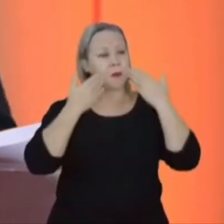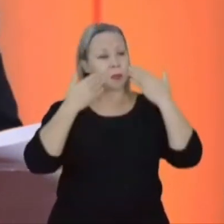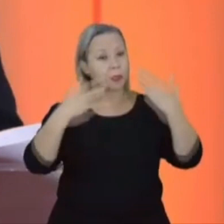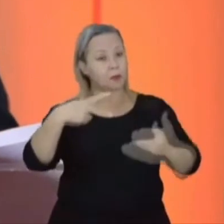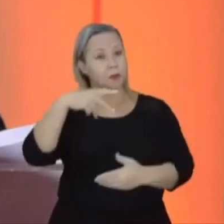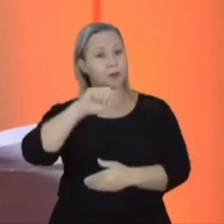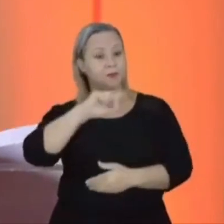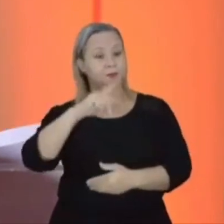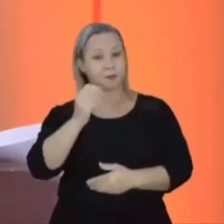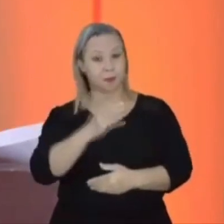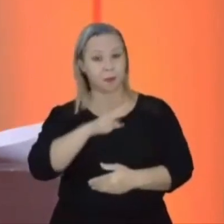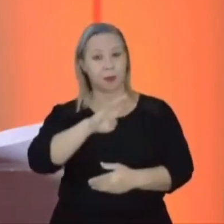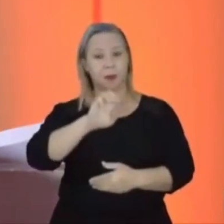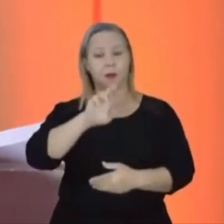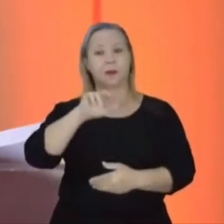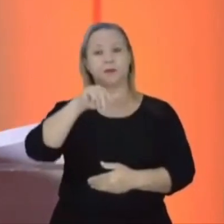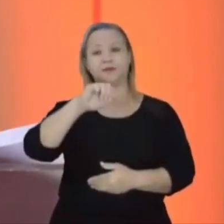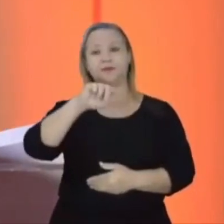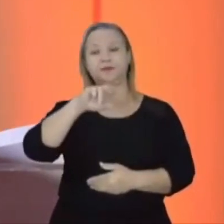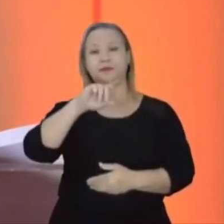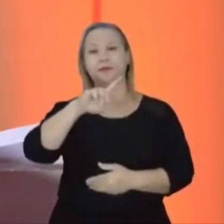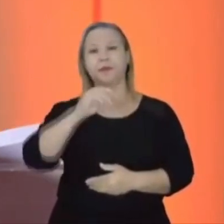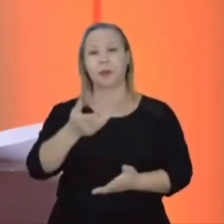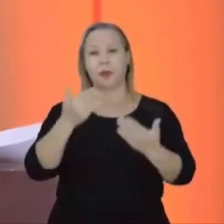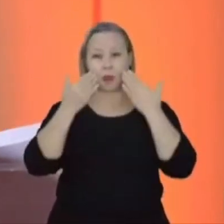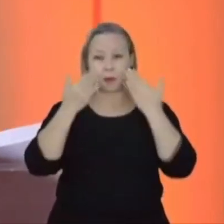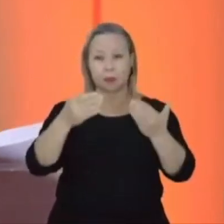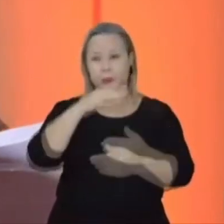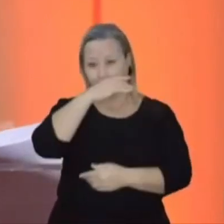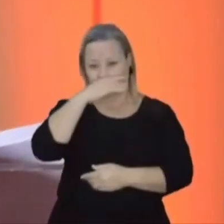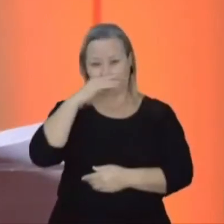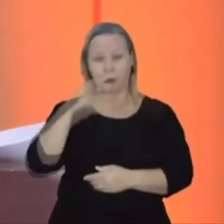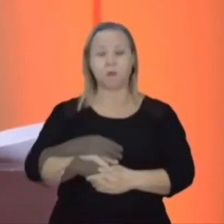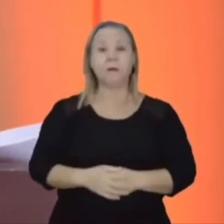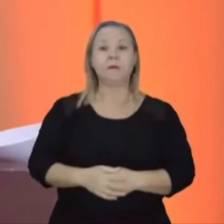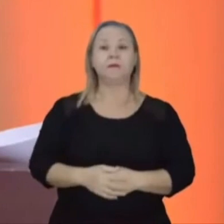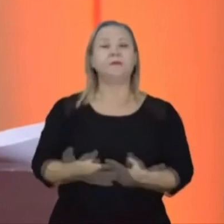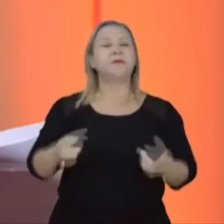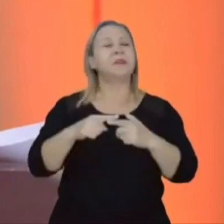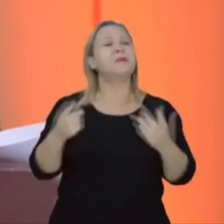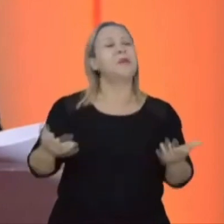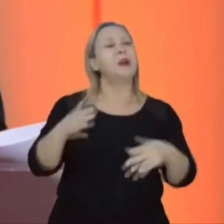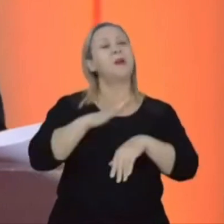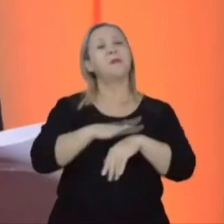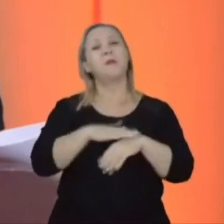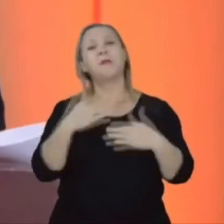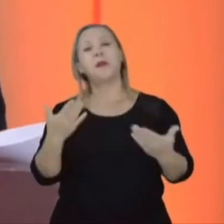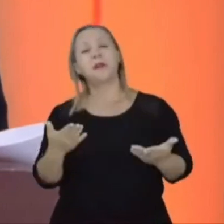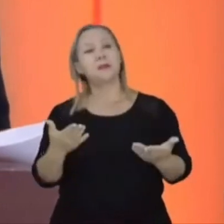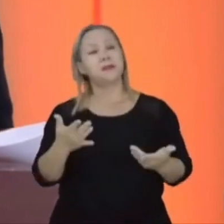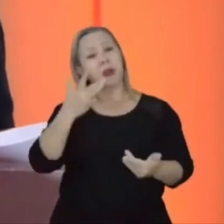talvez a companheira Dilma não quis mandar para o Congresso Nacional. Mas em algum momento alguém vai propor para fazer uma